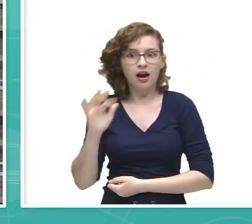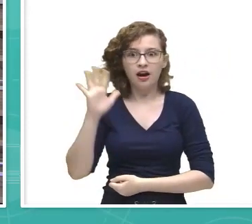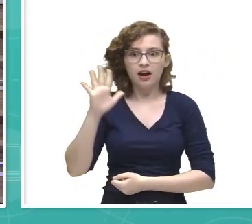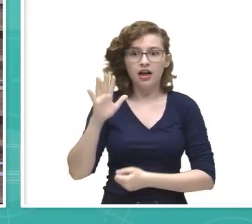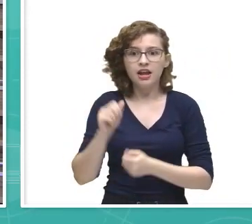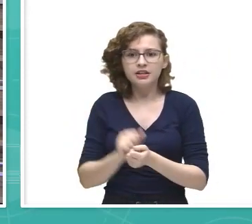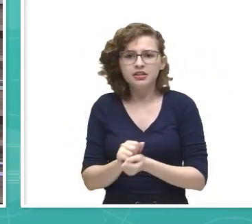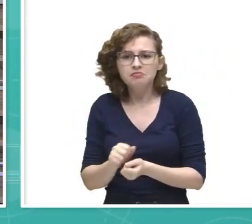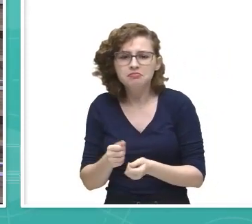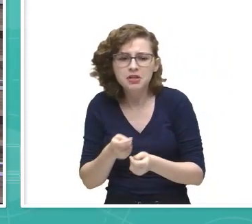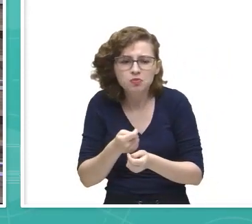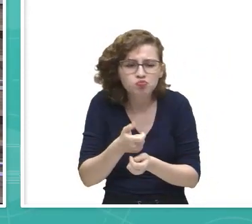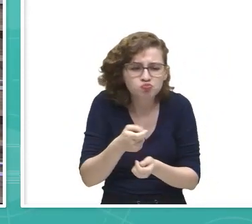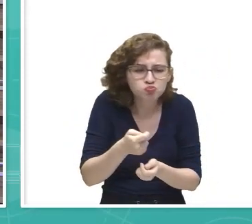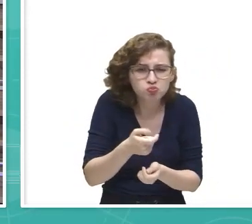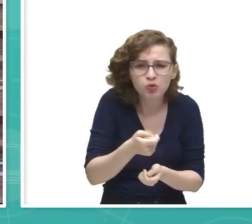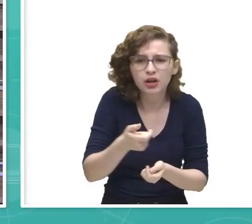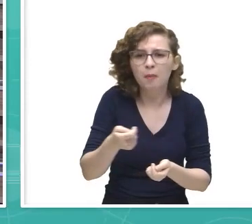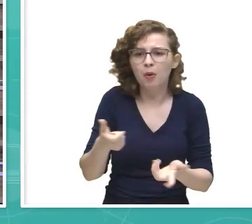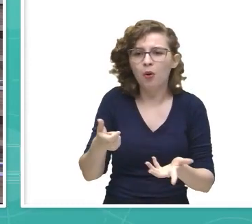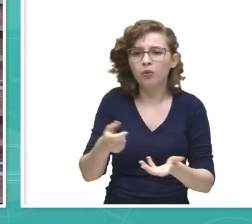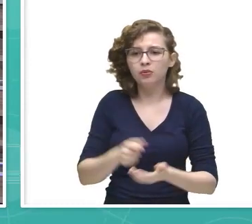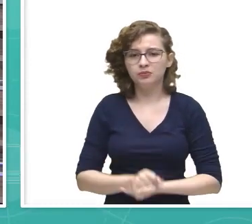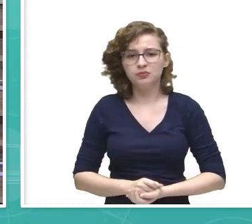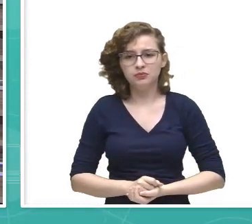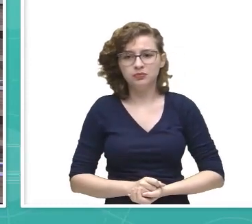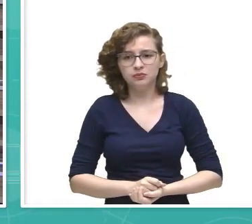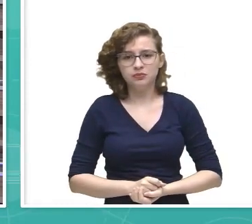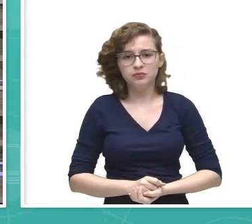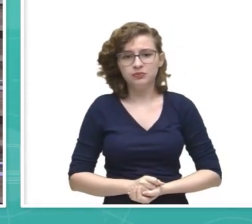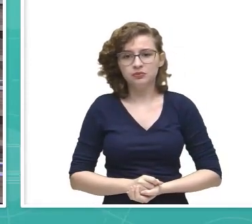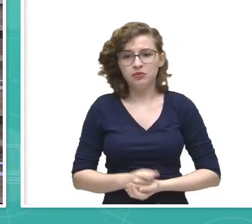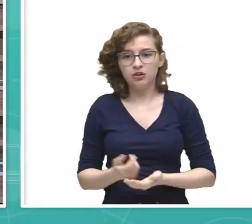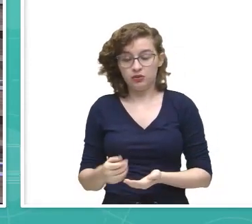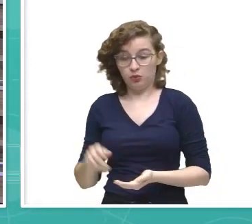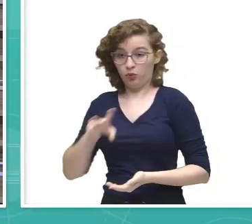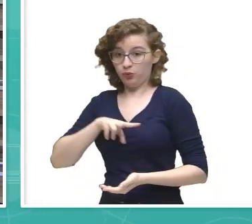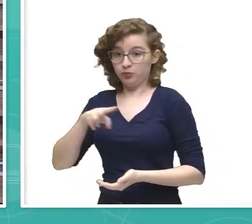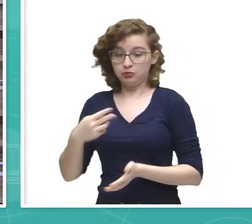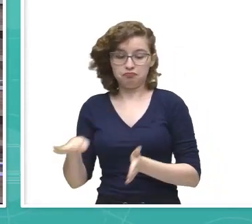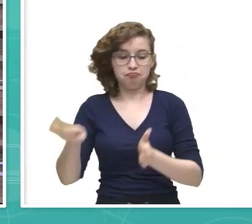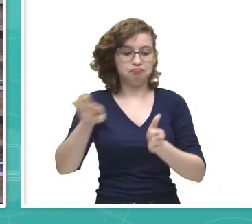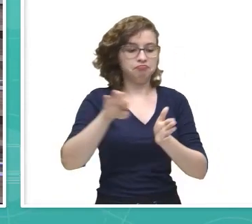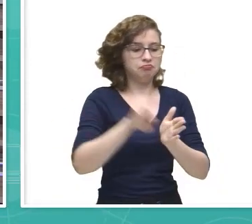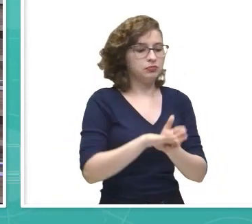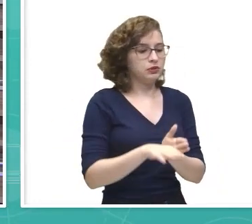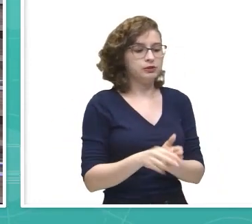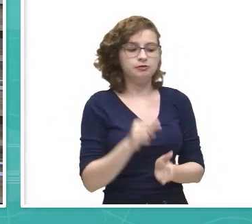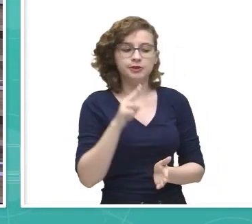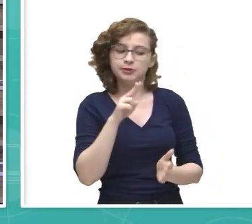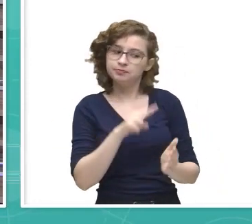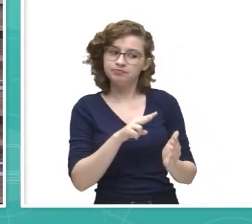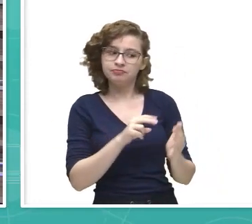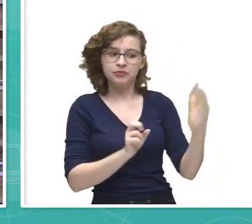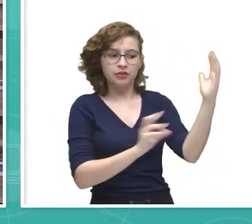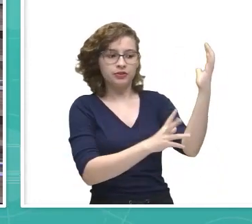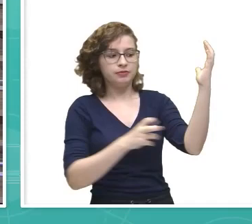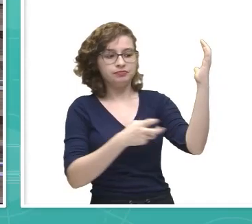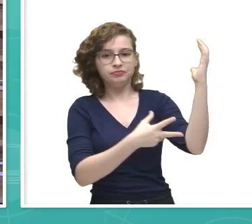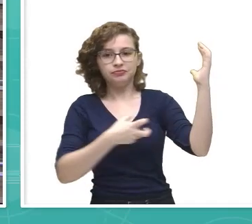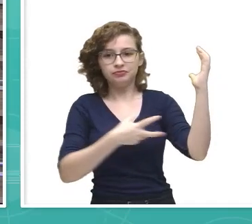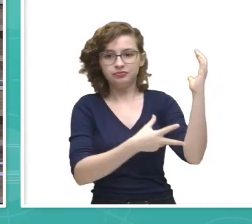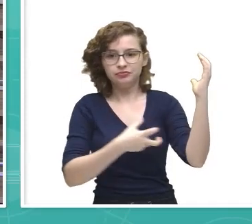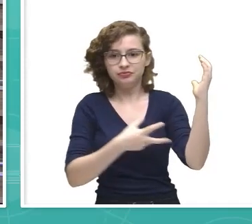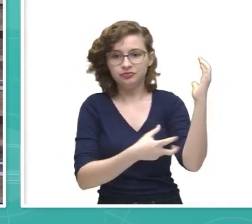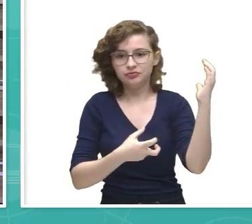um valor comercial inestimável. Então, quando o português chegou aqui, ele viu a possibilidade de extrair essa riqueza do